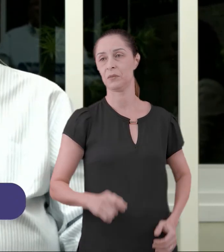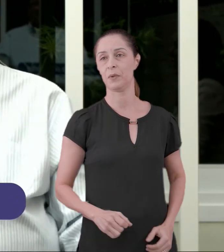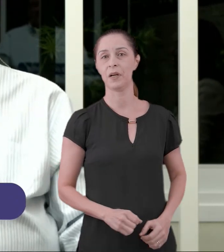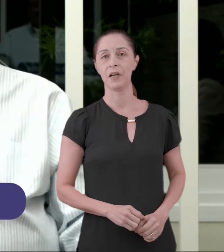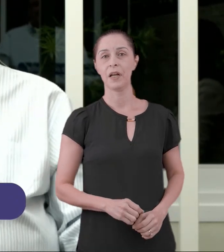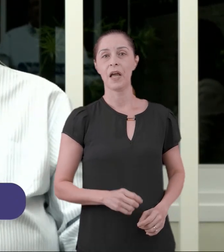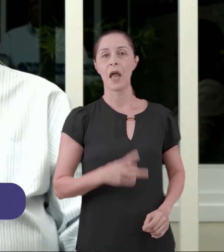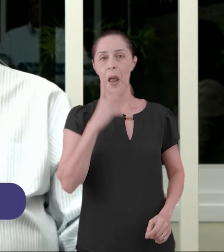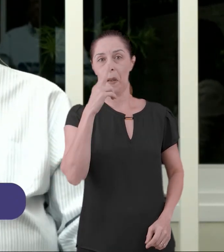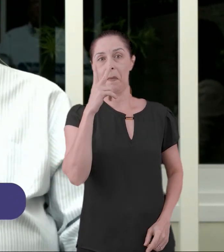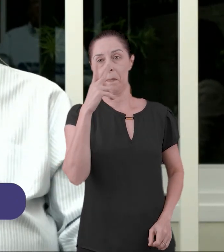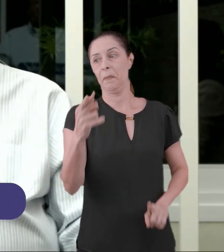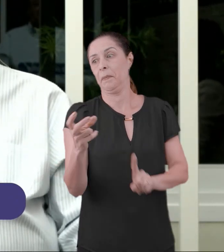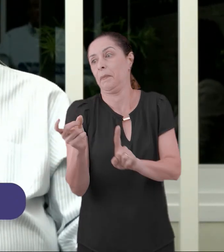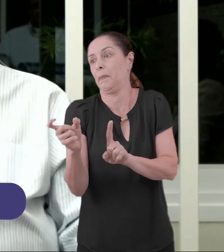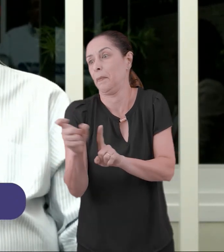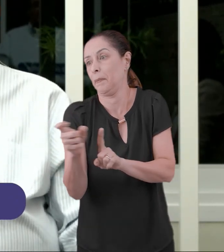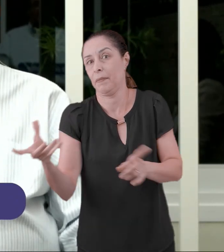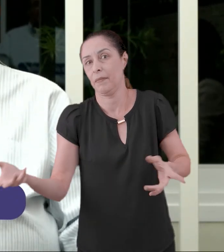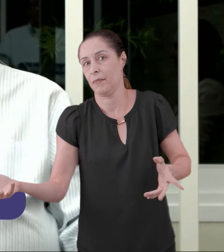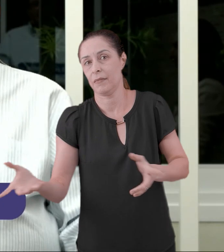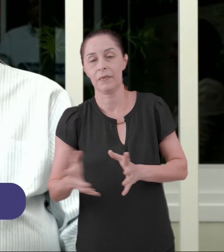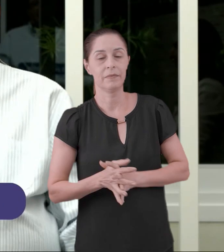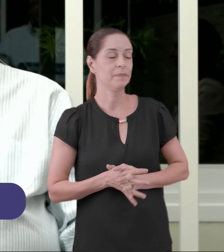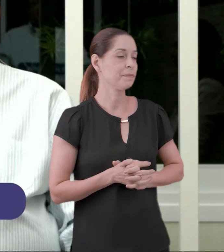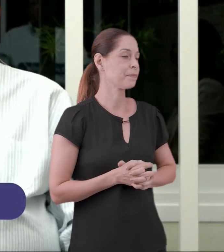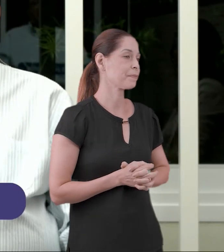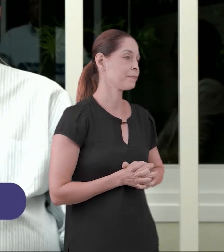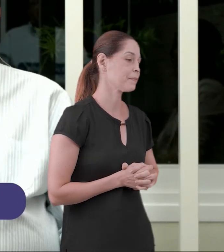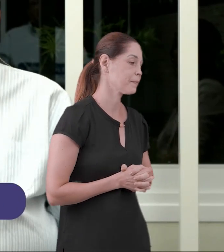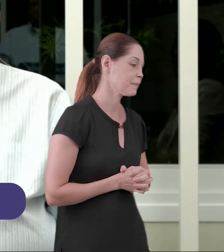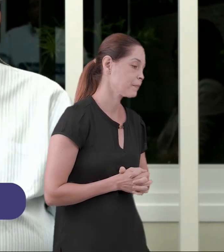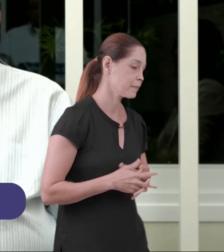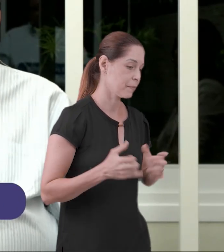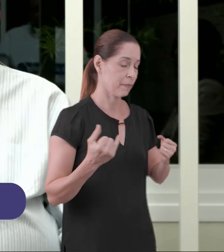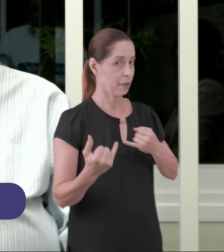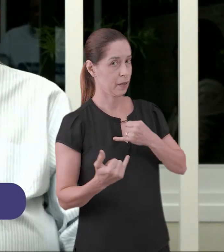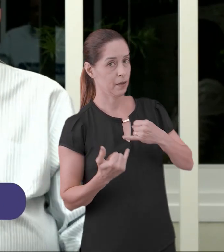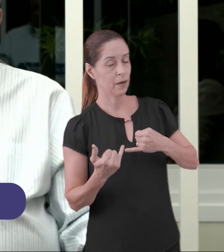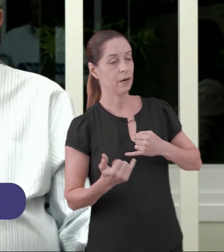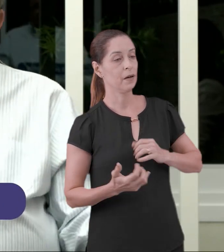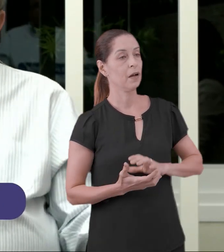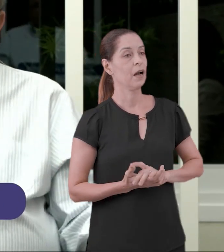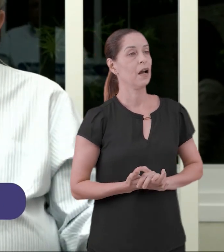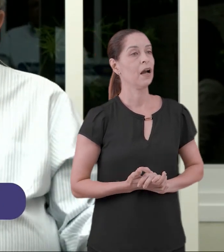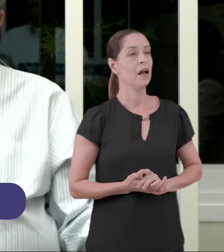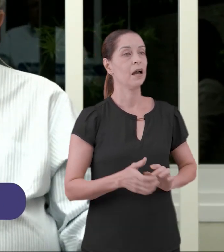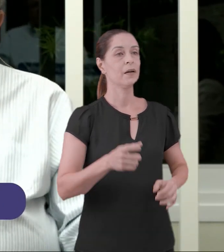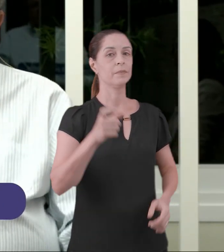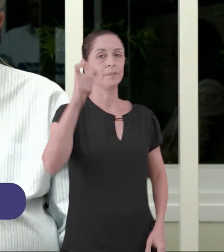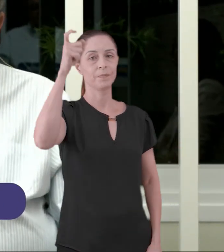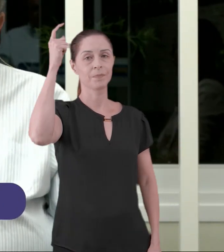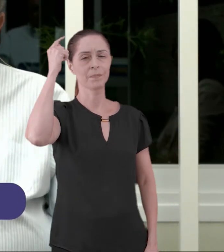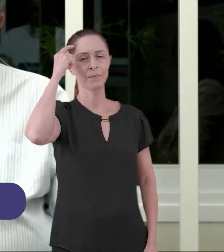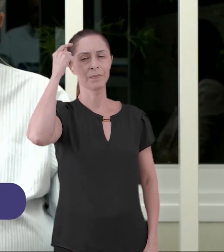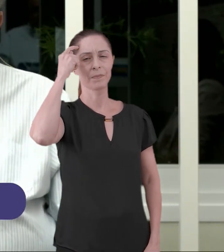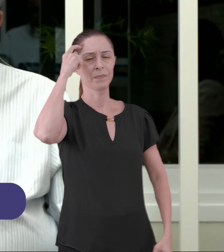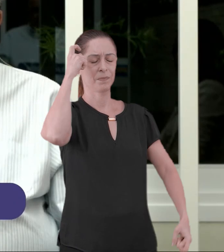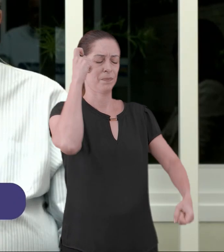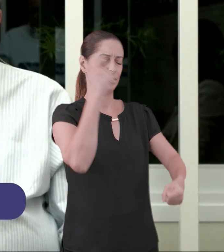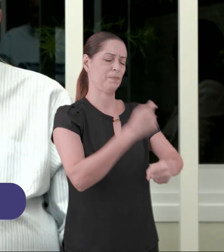está com a legião. É verdade. E é uma ignorância muito grande, e nós temos que